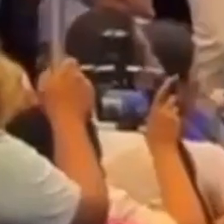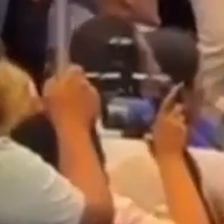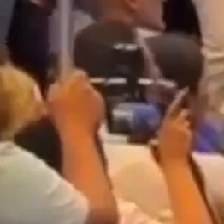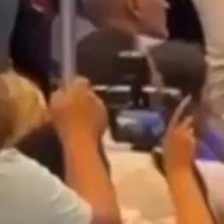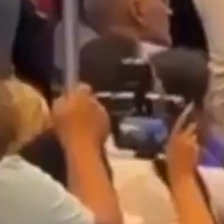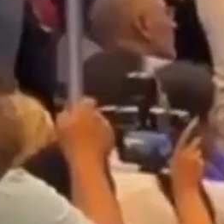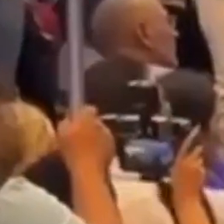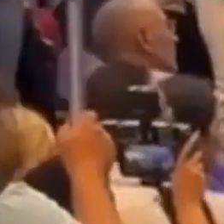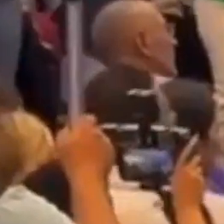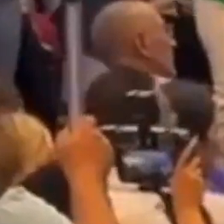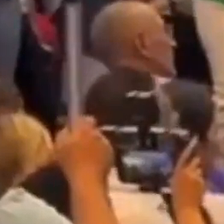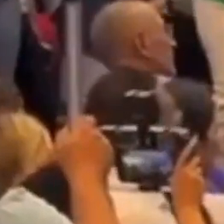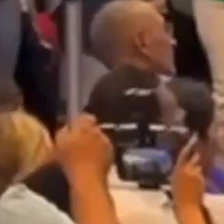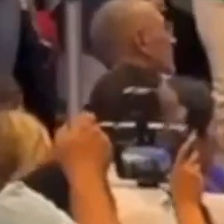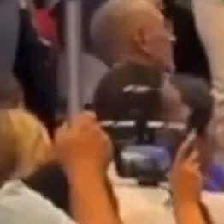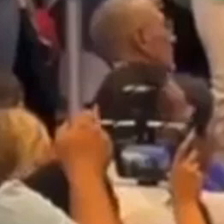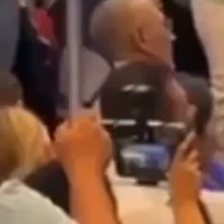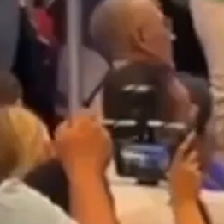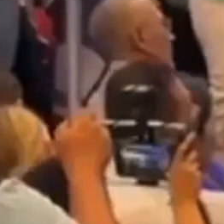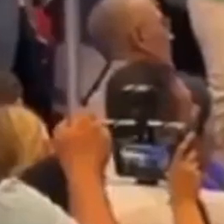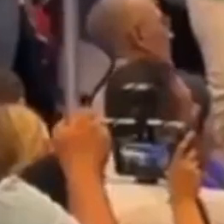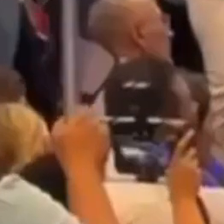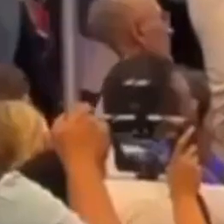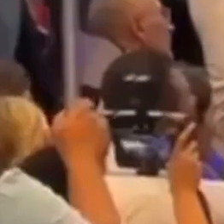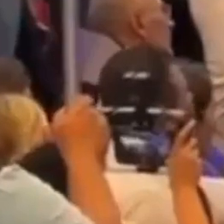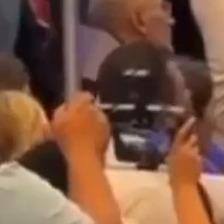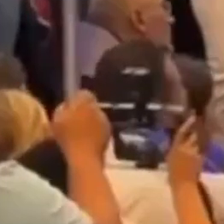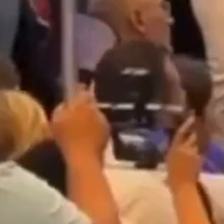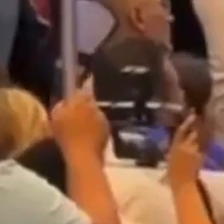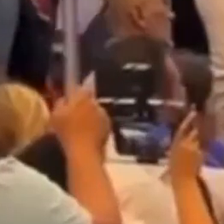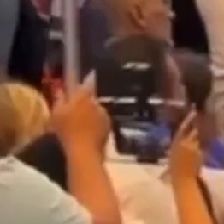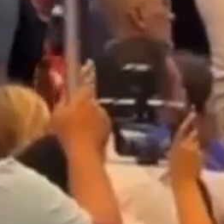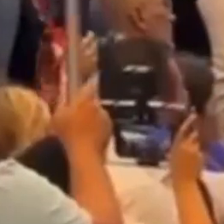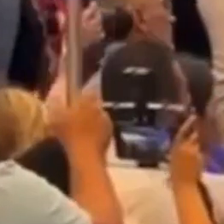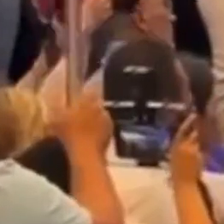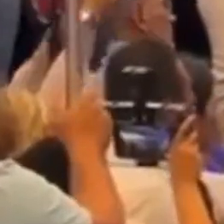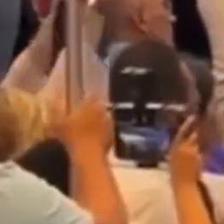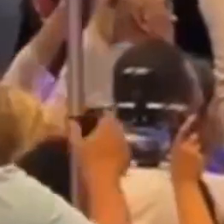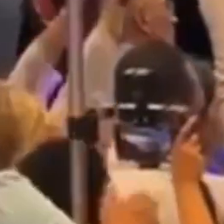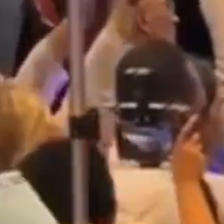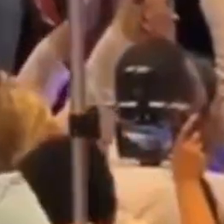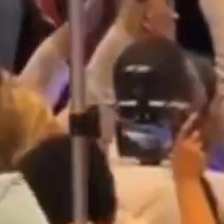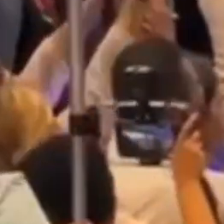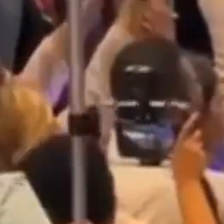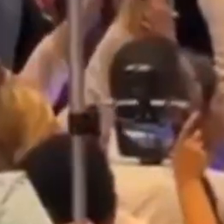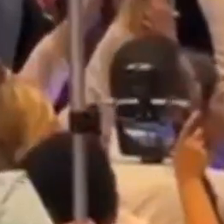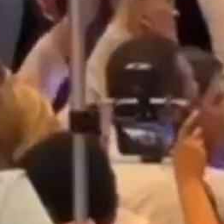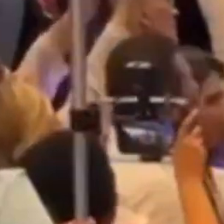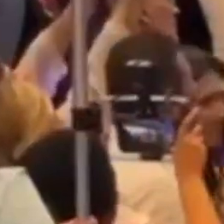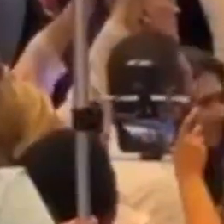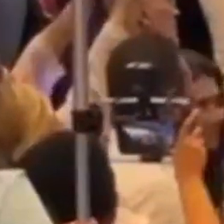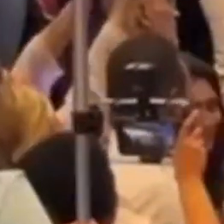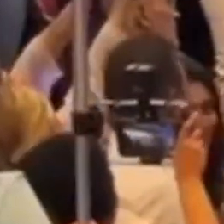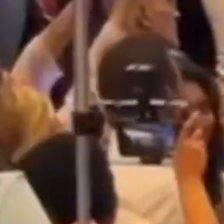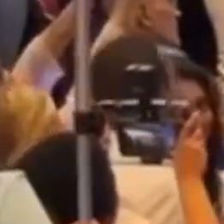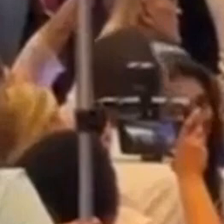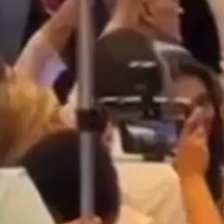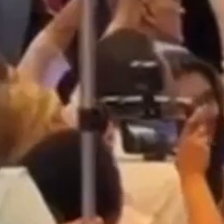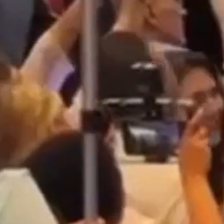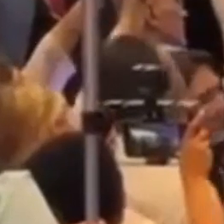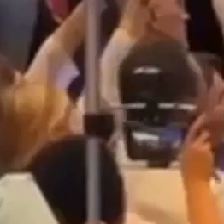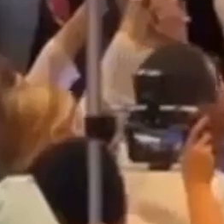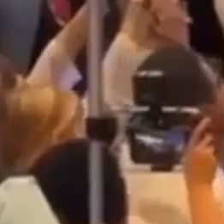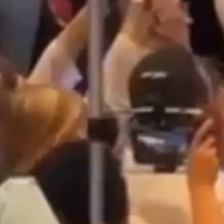Na Secretaria de Infraestrutura, na Secretaria de Superintendência de Obra, na Secretaria, enfim, todas essas estão controladas